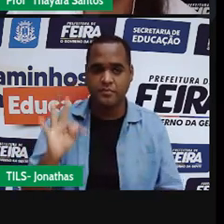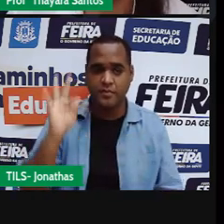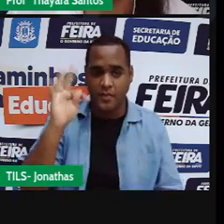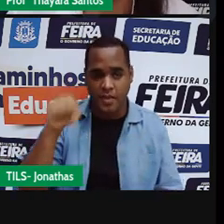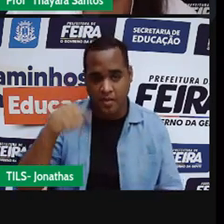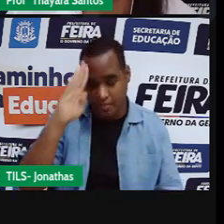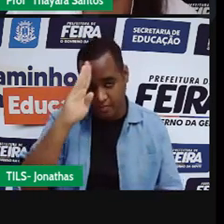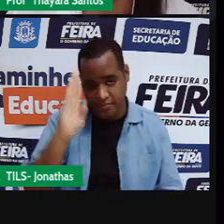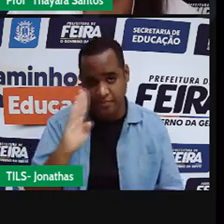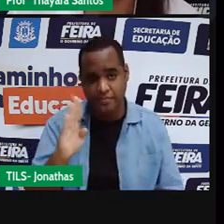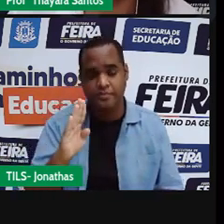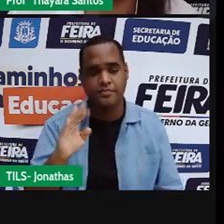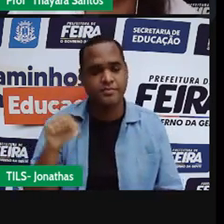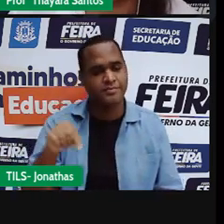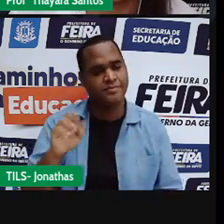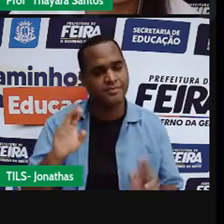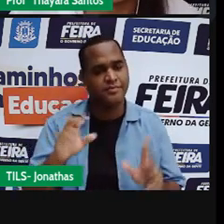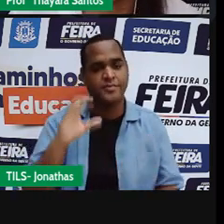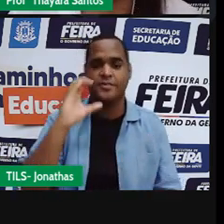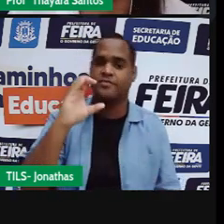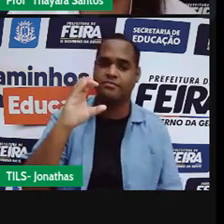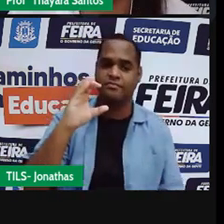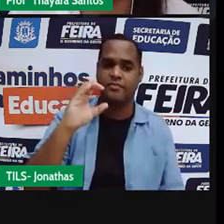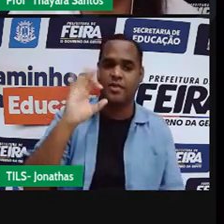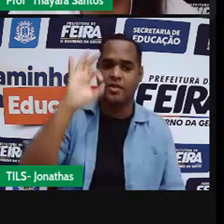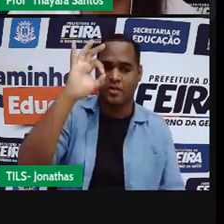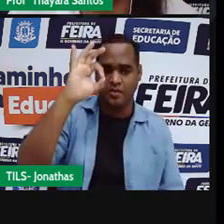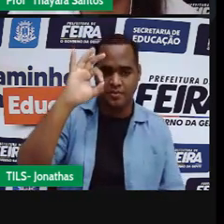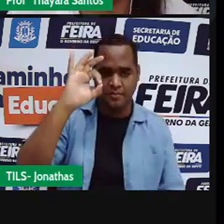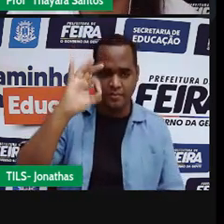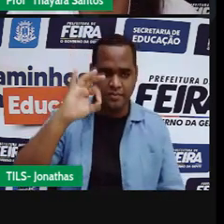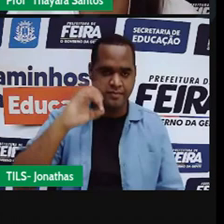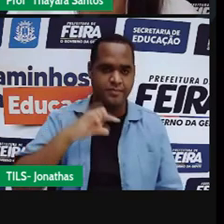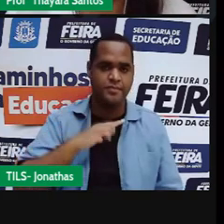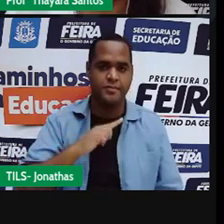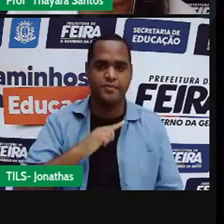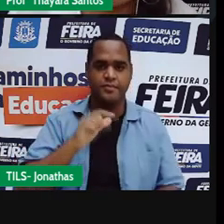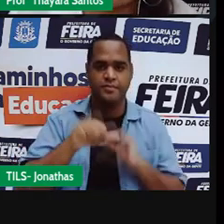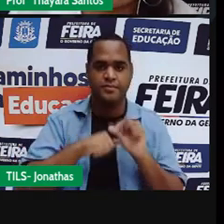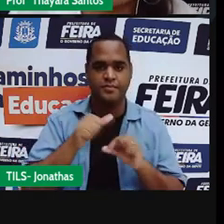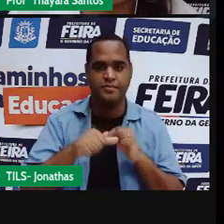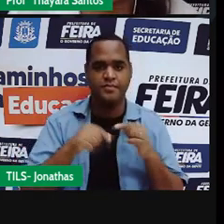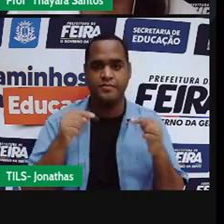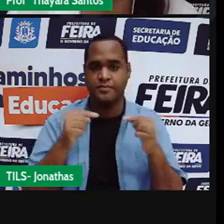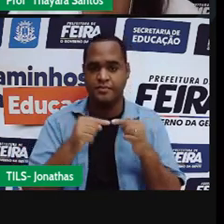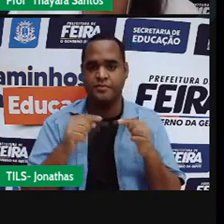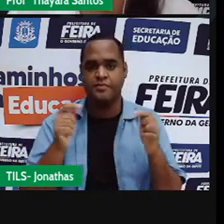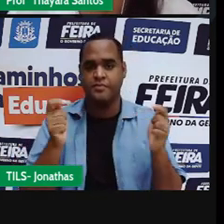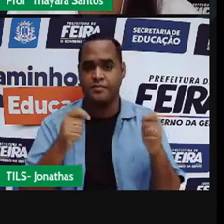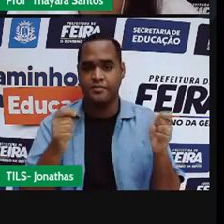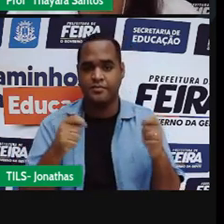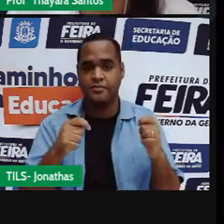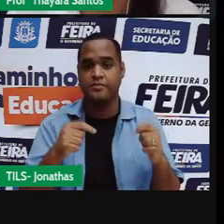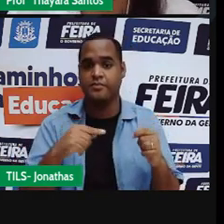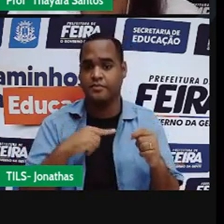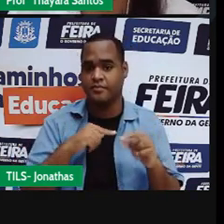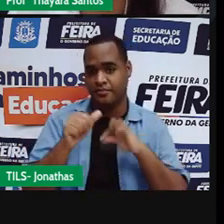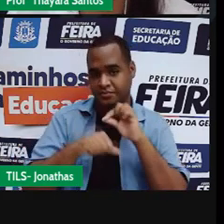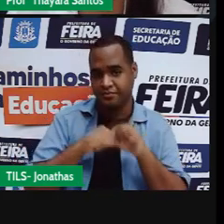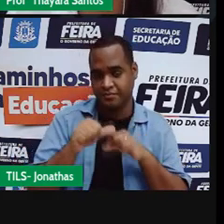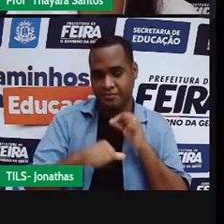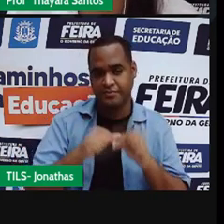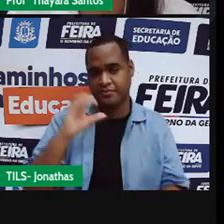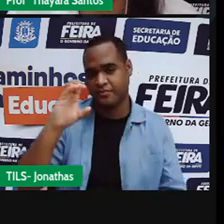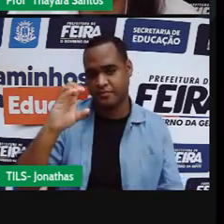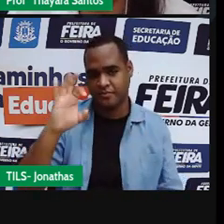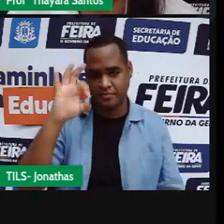no Brasil. A gente utiliza o grau Celsius. Então, a gente tem a opção de mudar aqui. Vou clicar na setinha, vou botar em graus Celsius. Então, isso